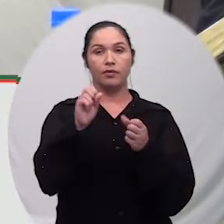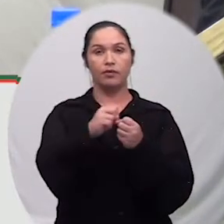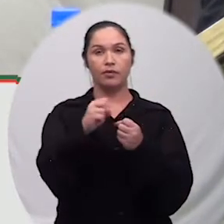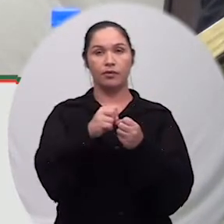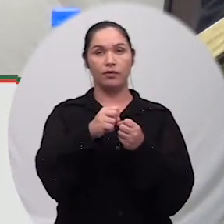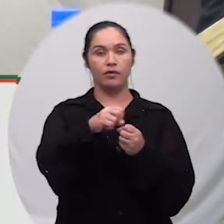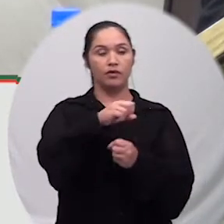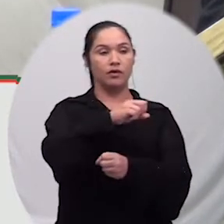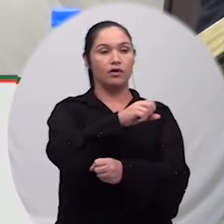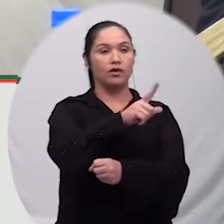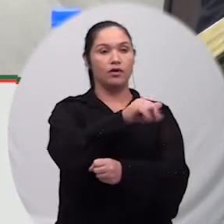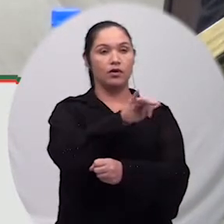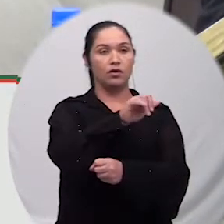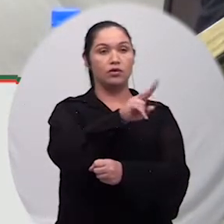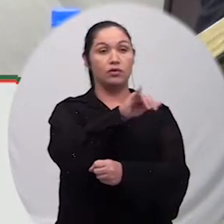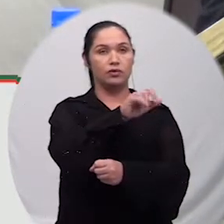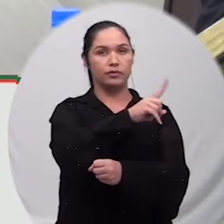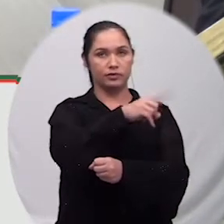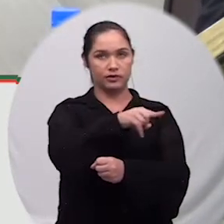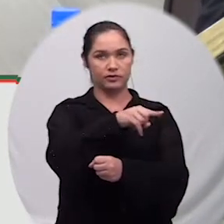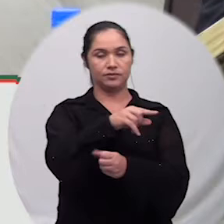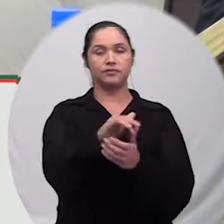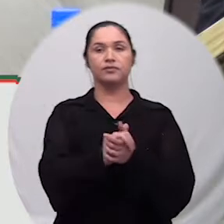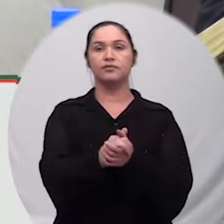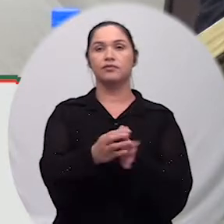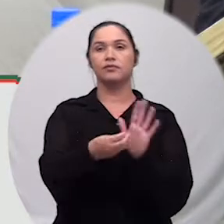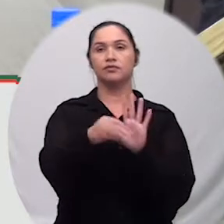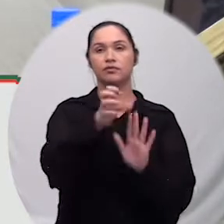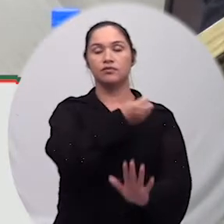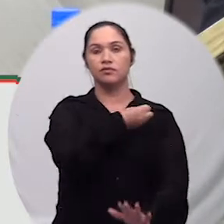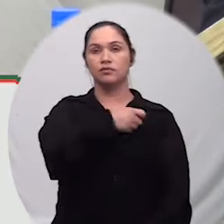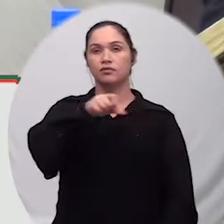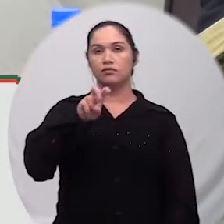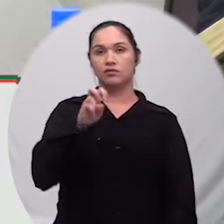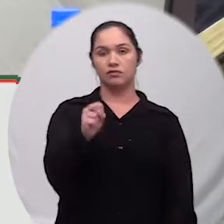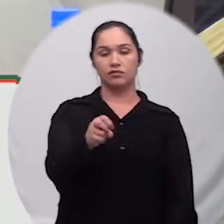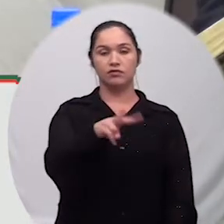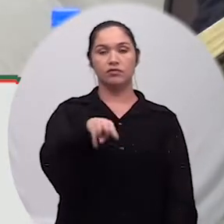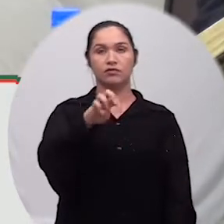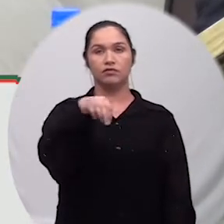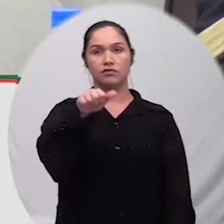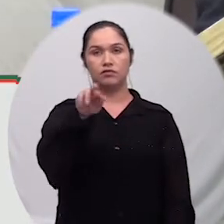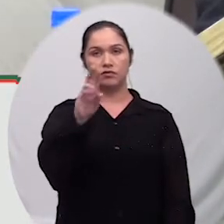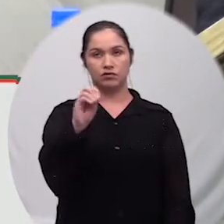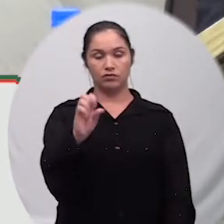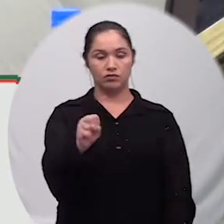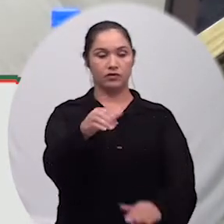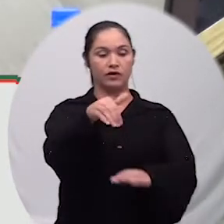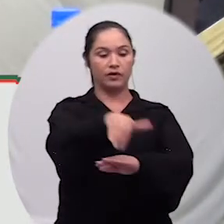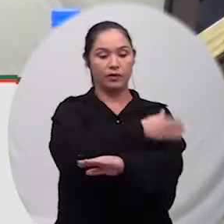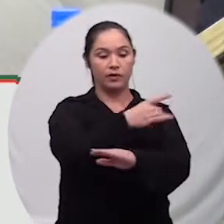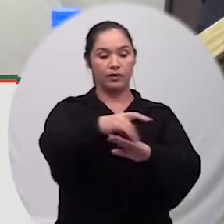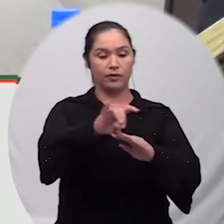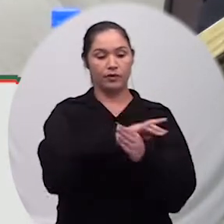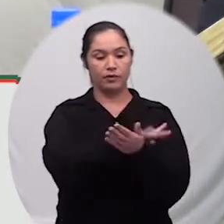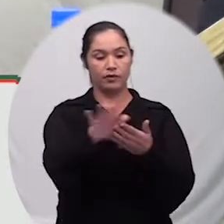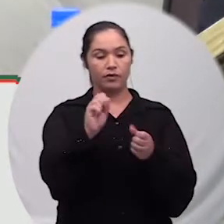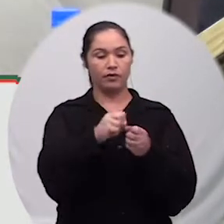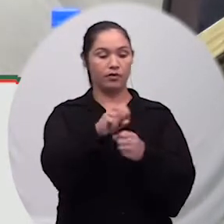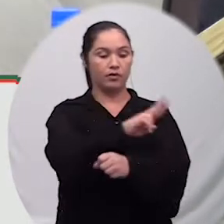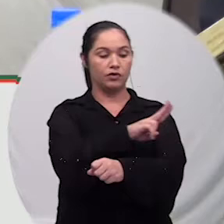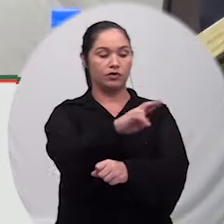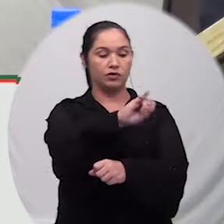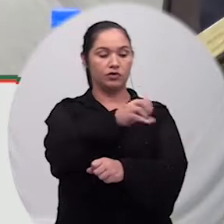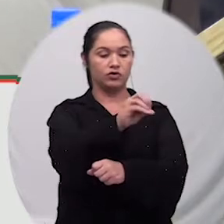bairro São Roque. Indicação número 958/18, autoria vereador Marcos Meller, assunto asfaltamento da rua Luiz José